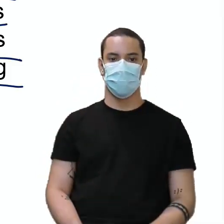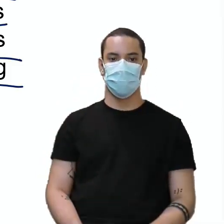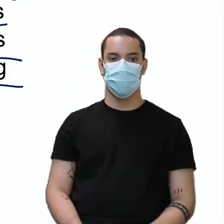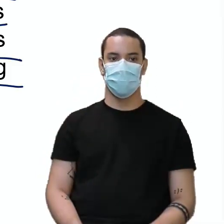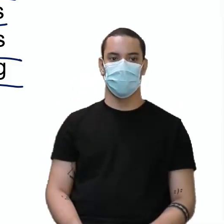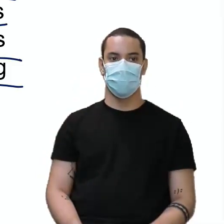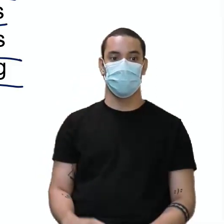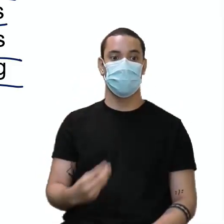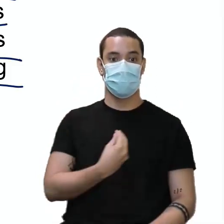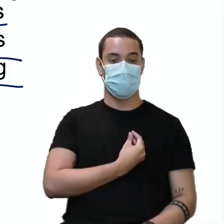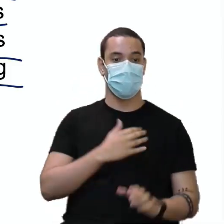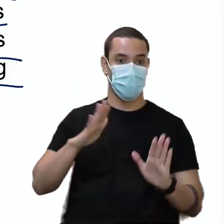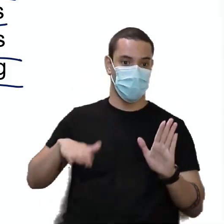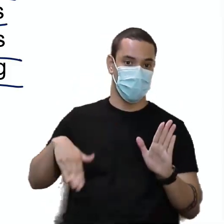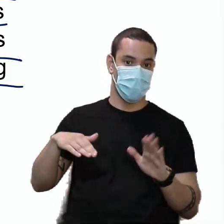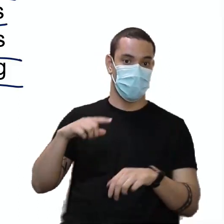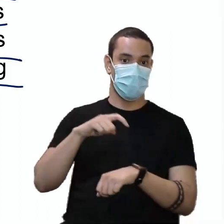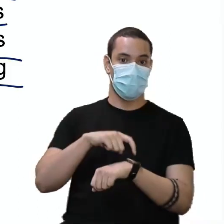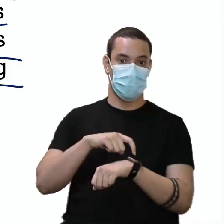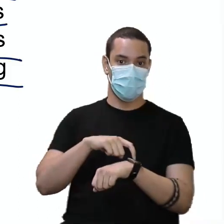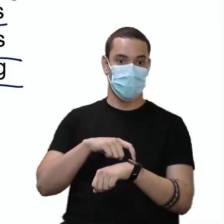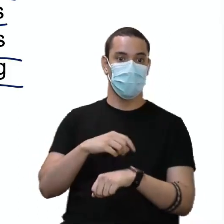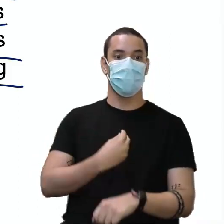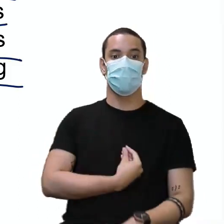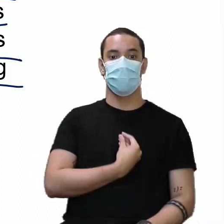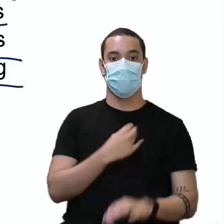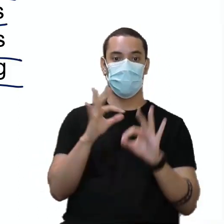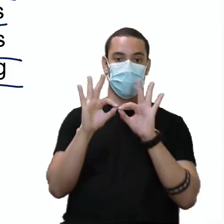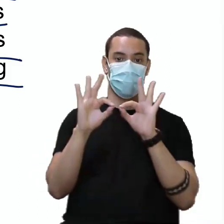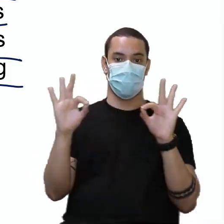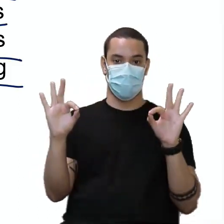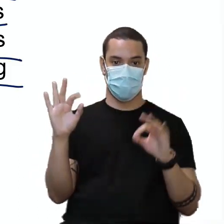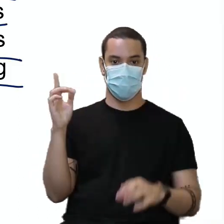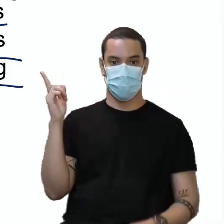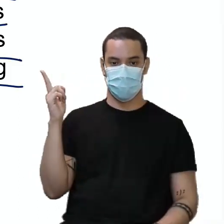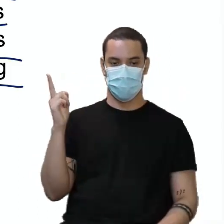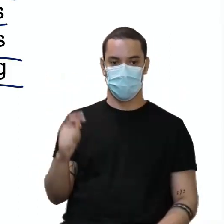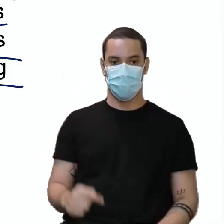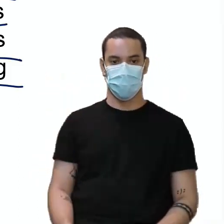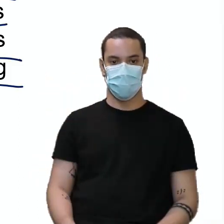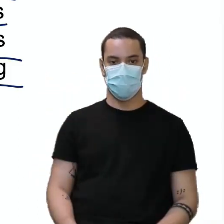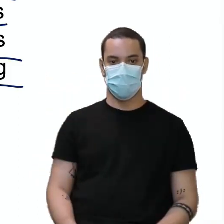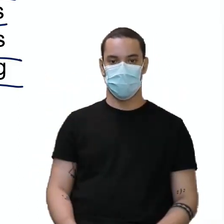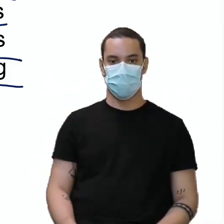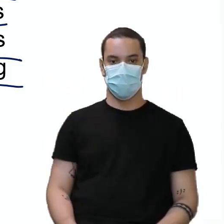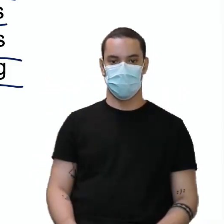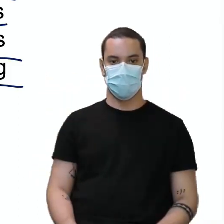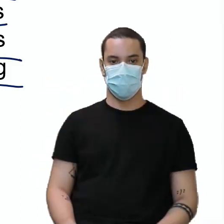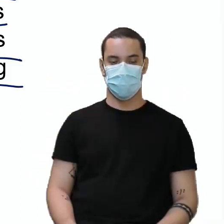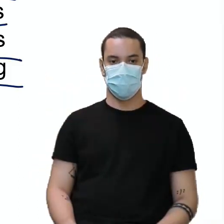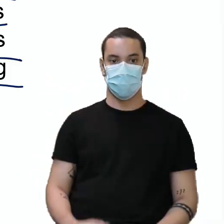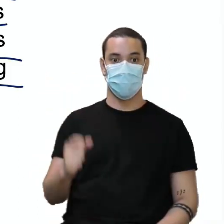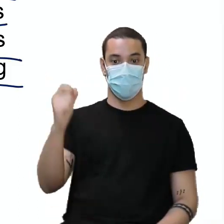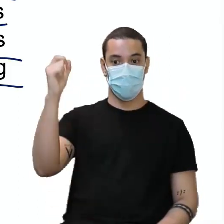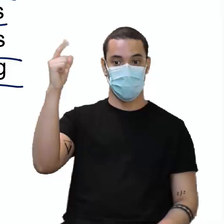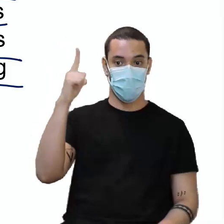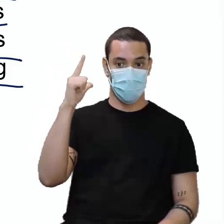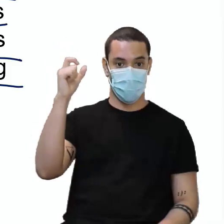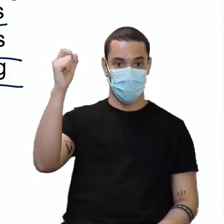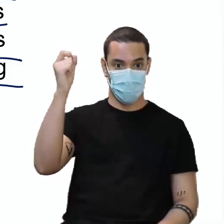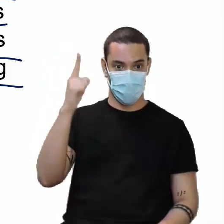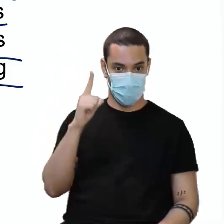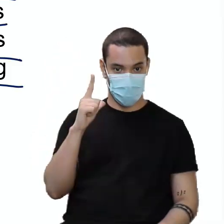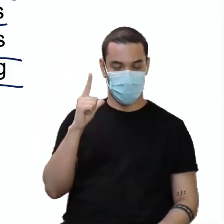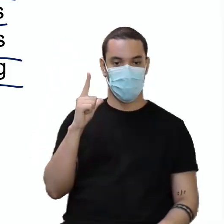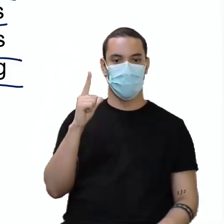ele estava no parque, vamos ver como é que estava o tempo. O tempo, inclusive, a informação do tempo estava antes. The sun was shining. Sun é sol. Então,